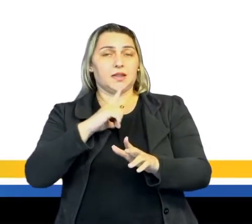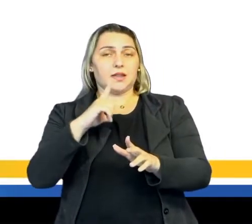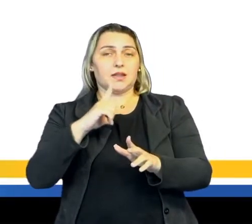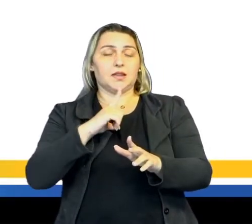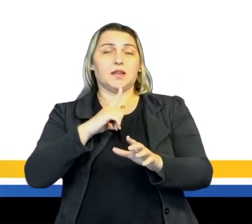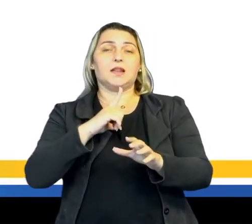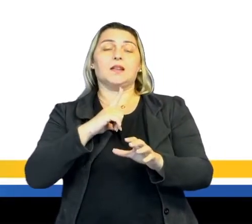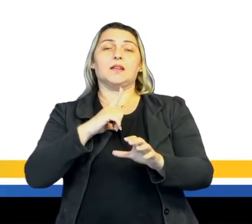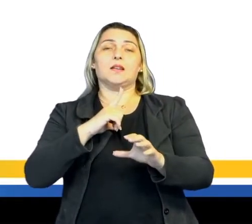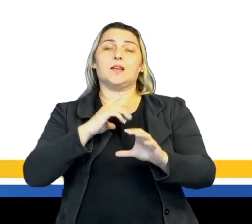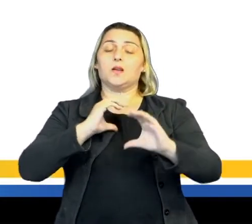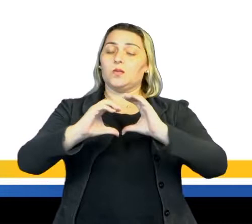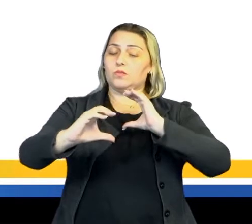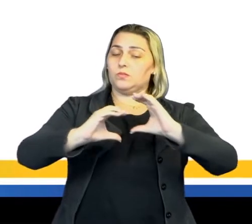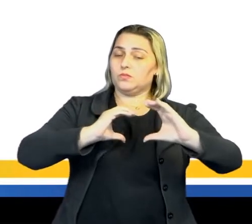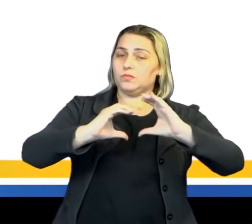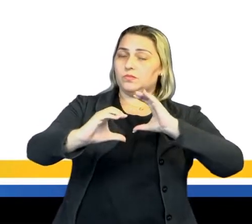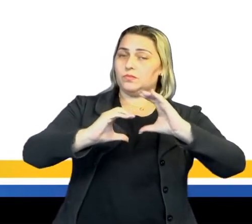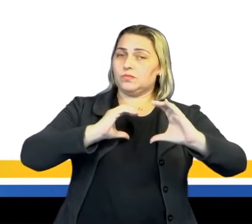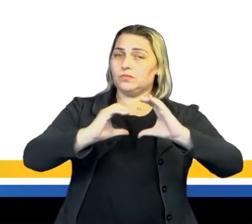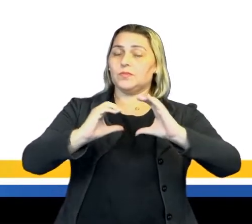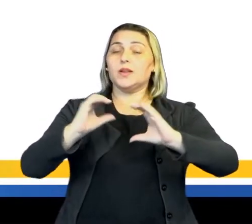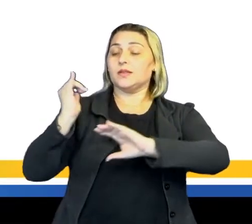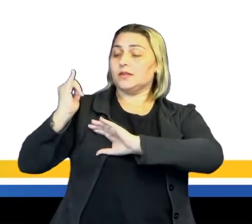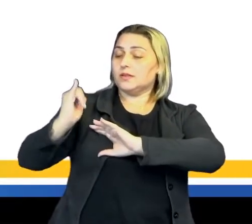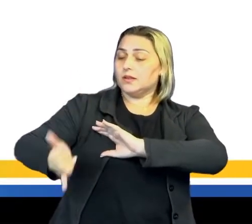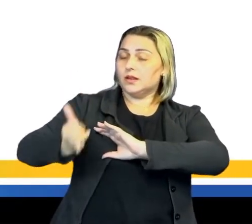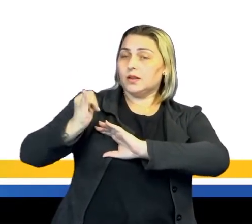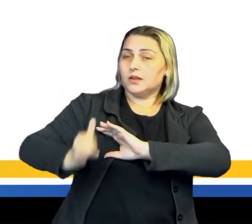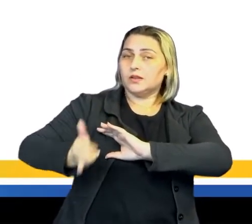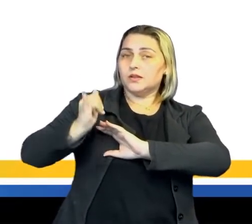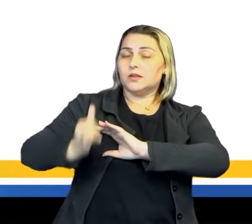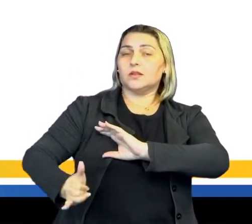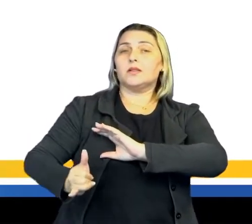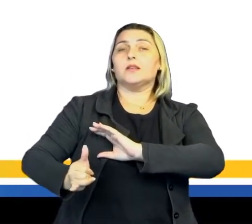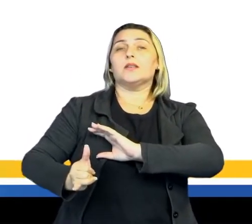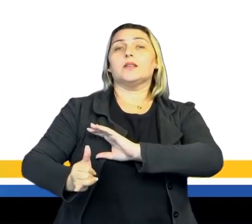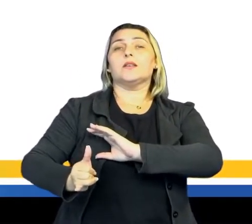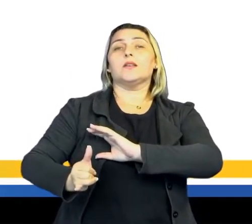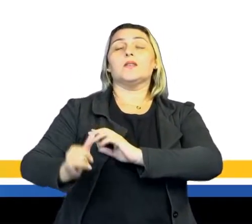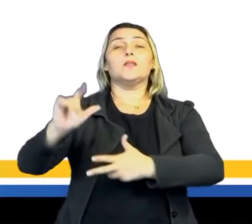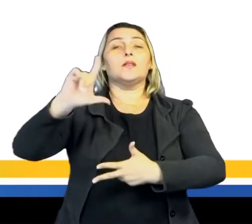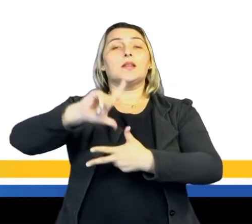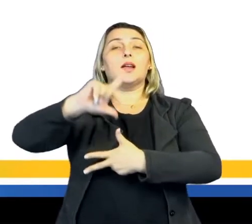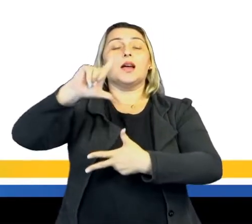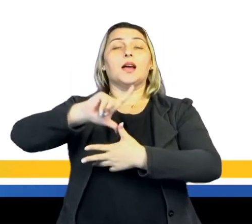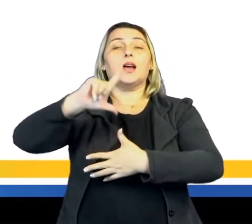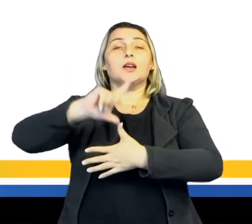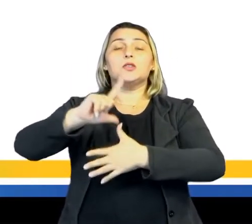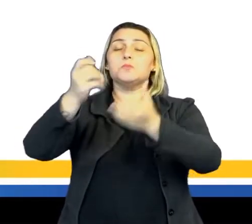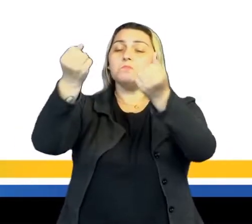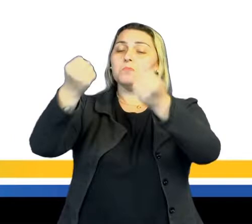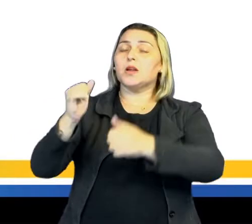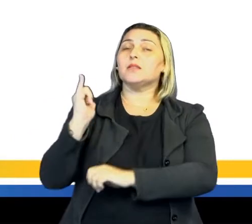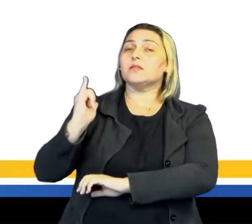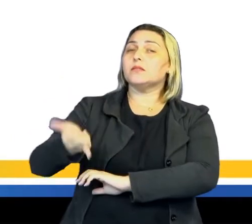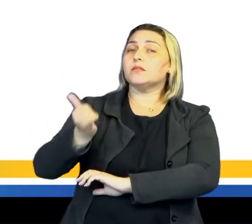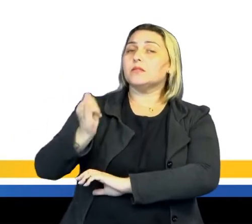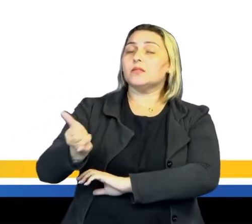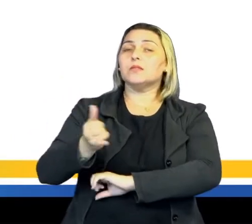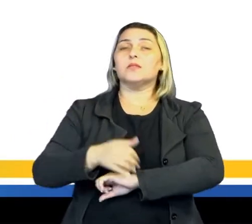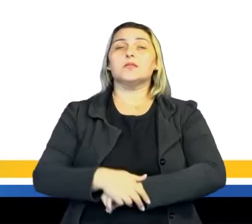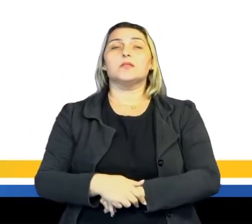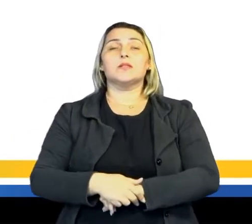a comunicação. Narrativa vem do latim narrativo, né? Então,